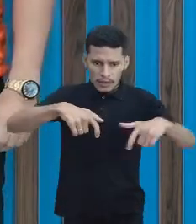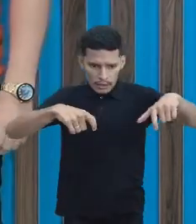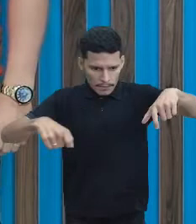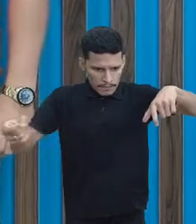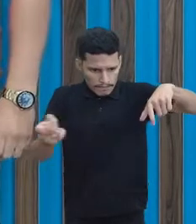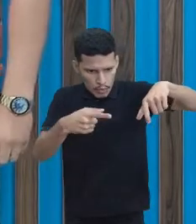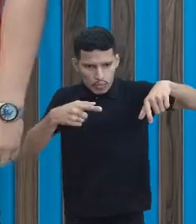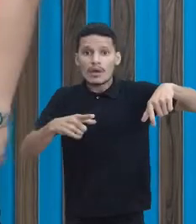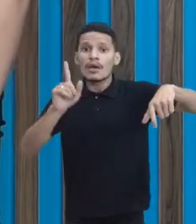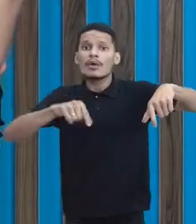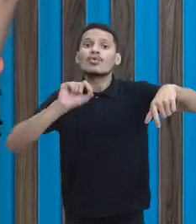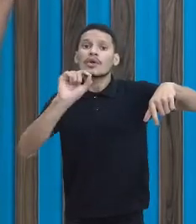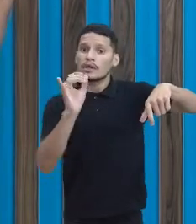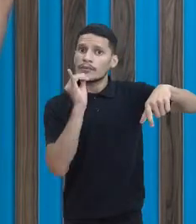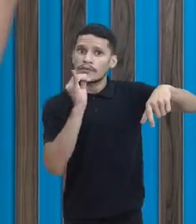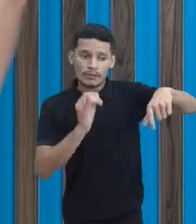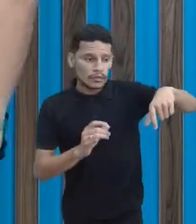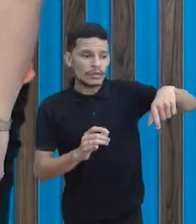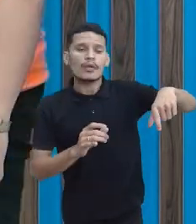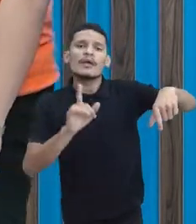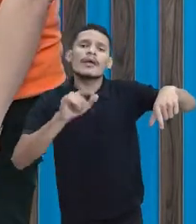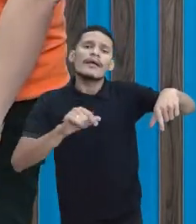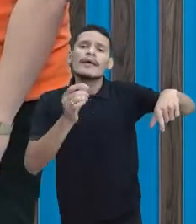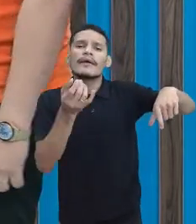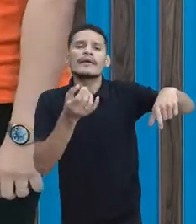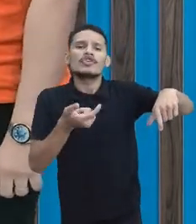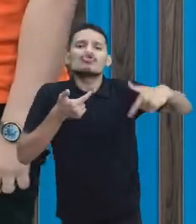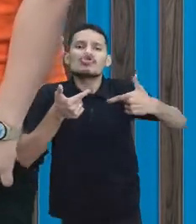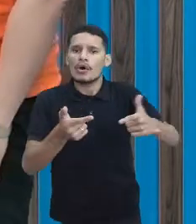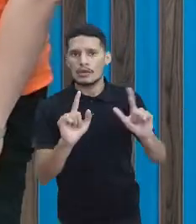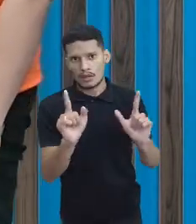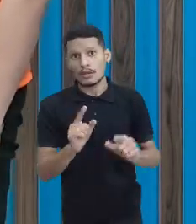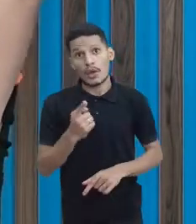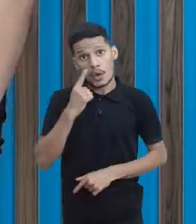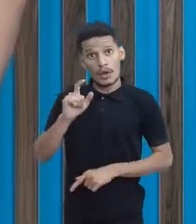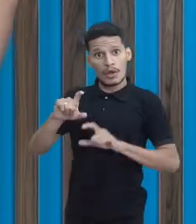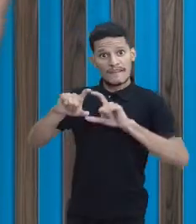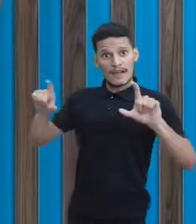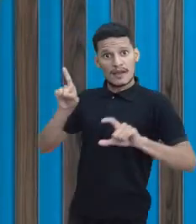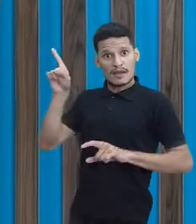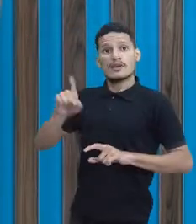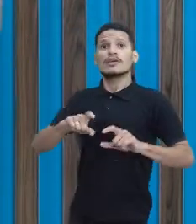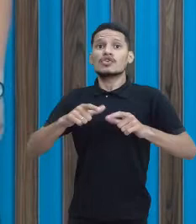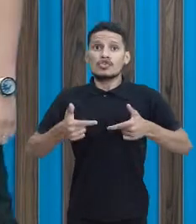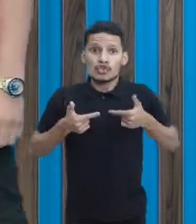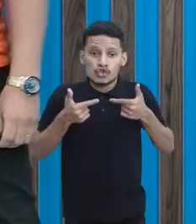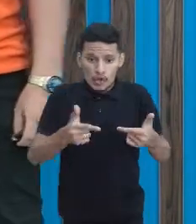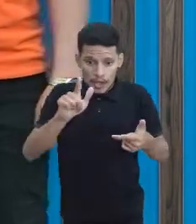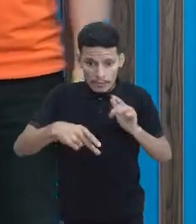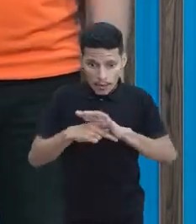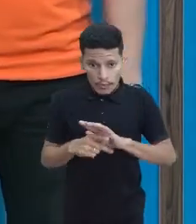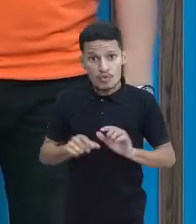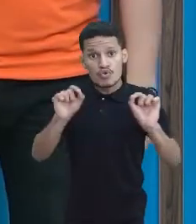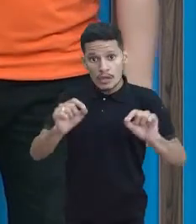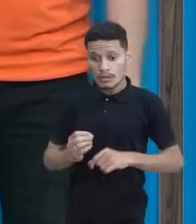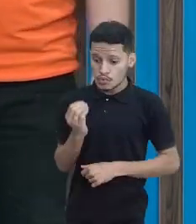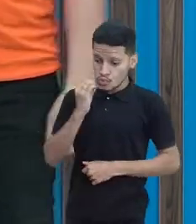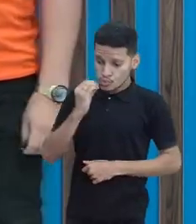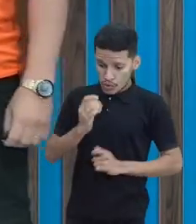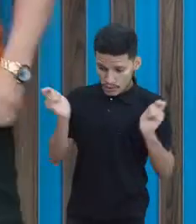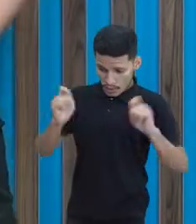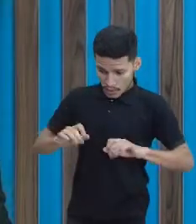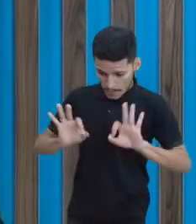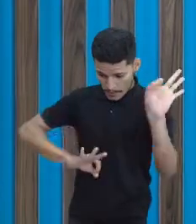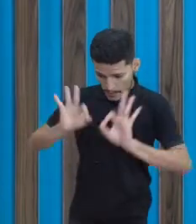livro. Pênalti sim, ok. Sorte é o resultado de oportunidade e preparação.